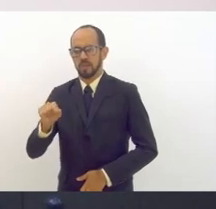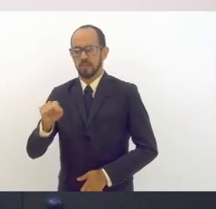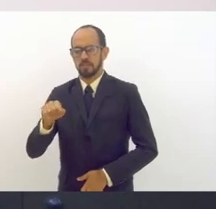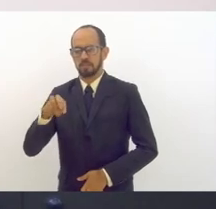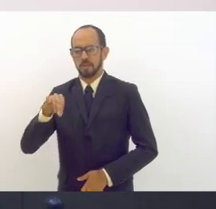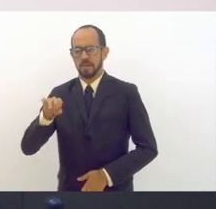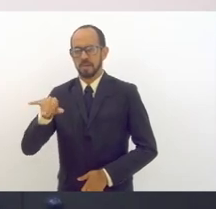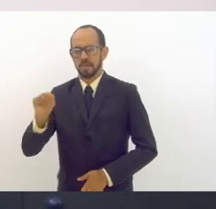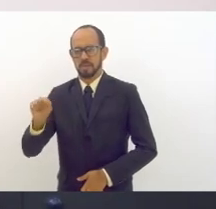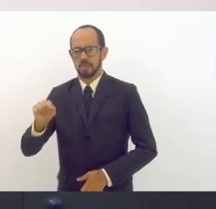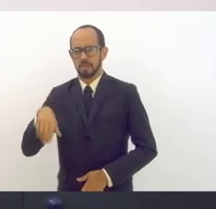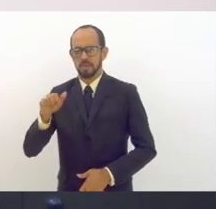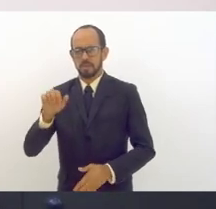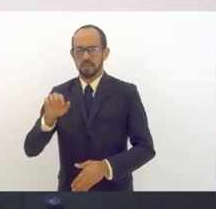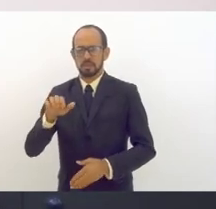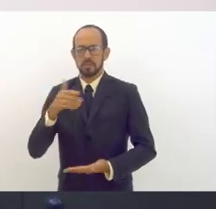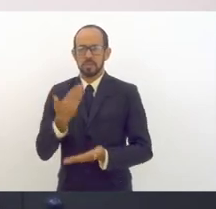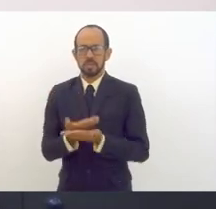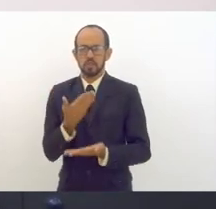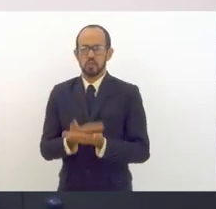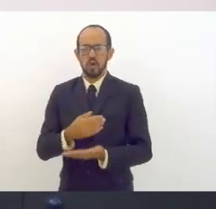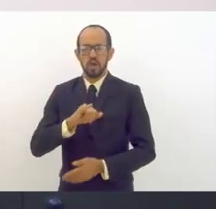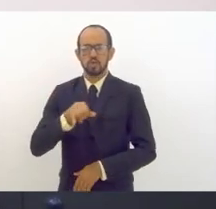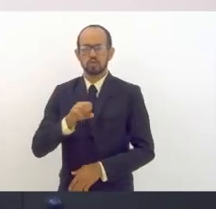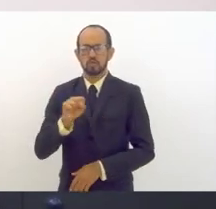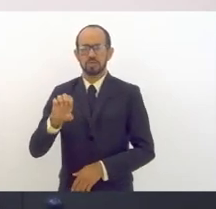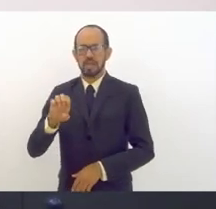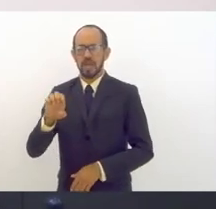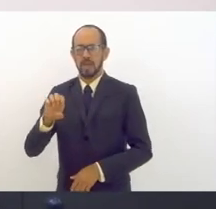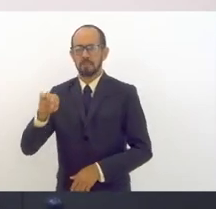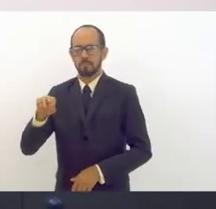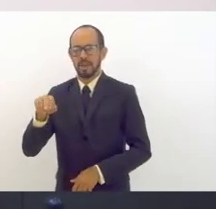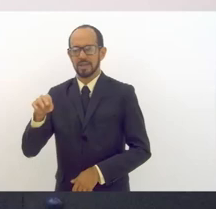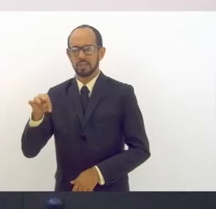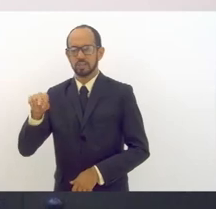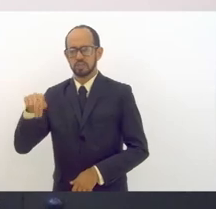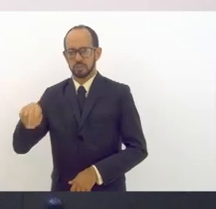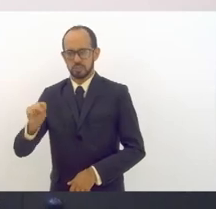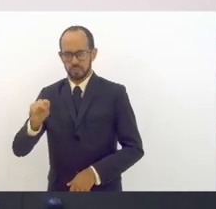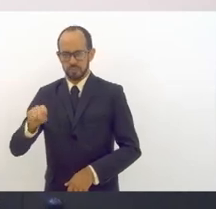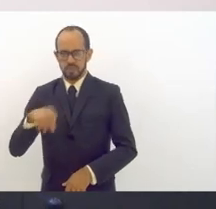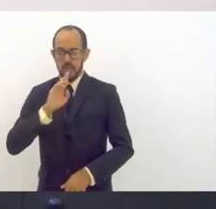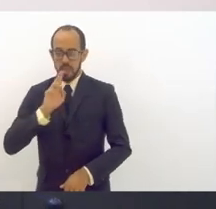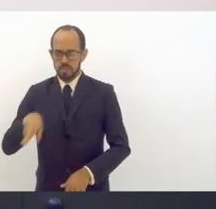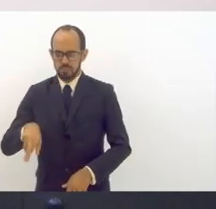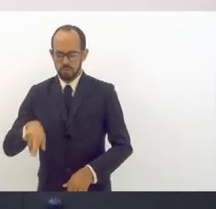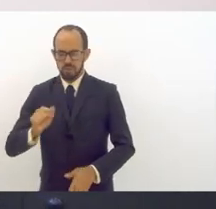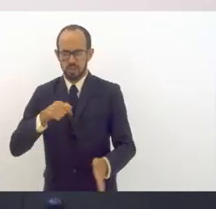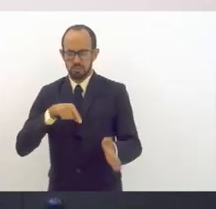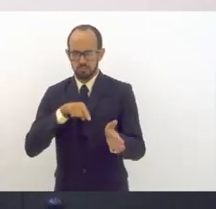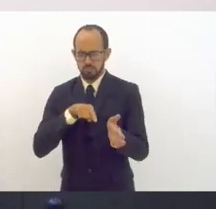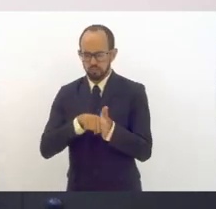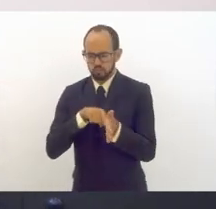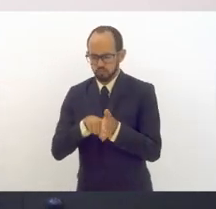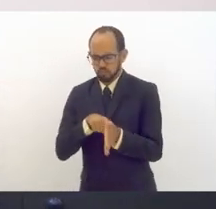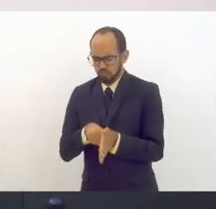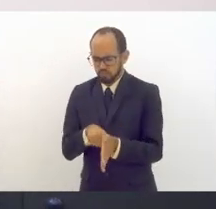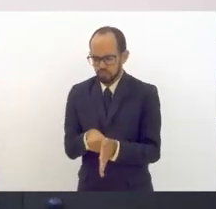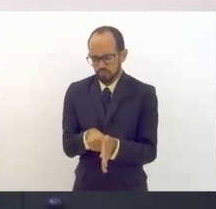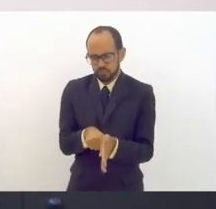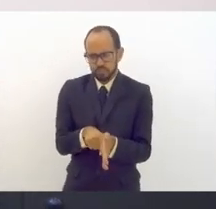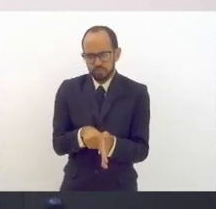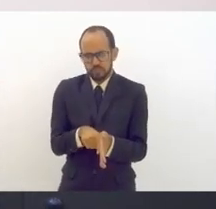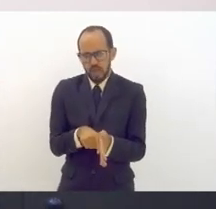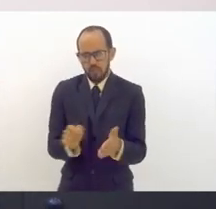Estadual José Martins da Costa, que está respondendo a uma sindicância aberta pela SEDUC, foi suspensa de